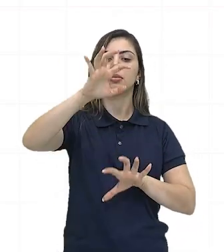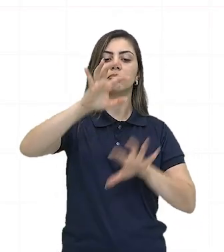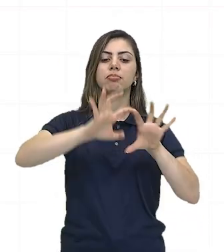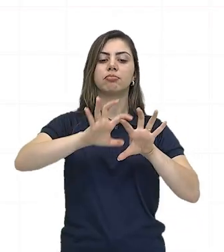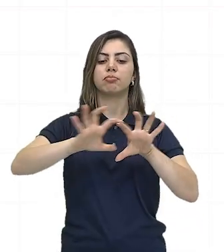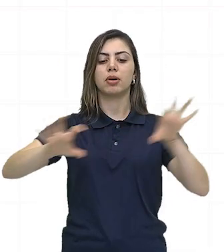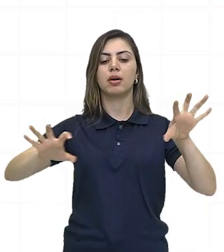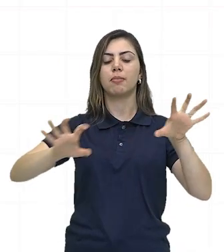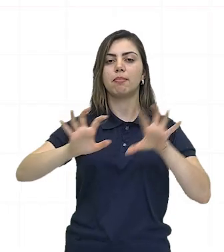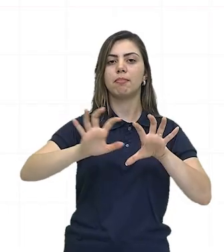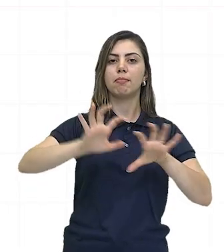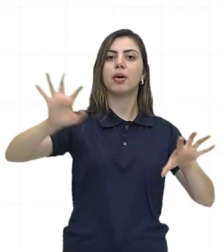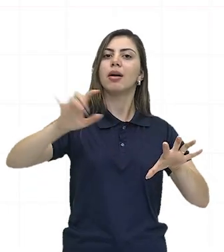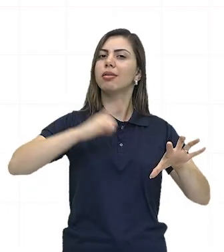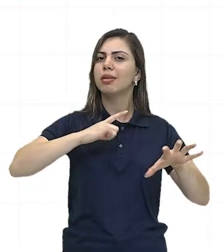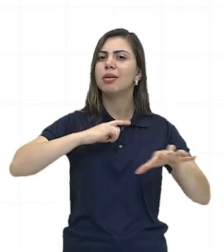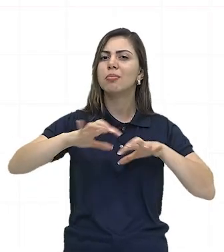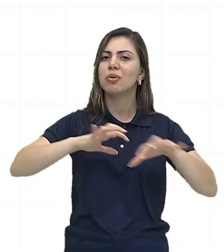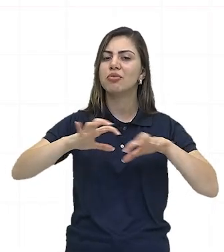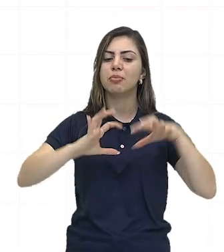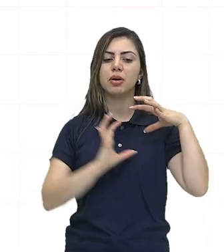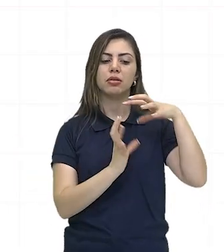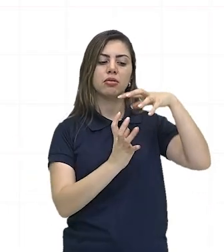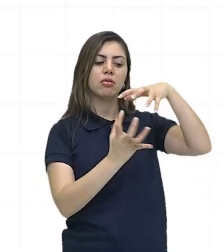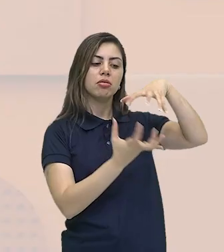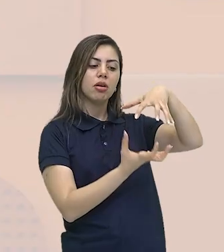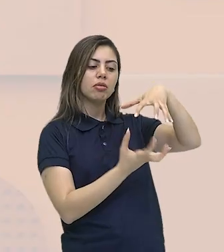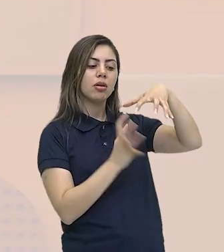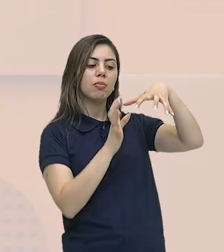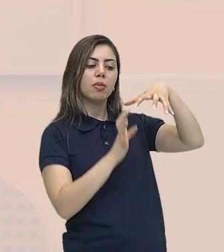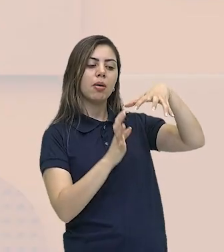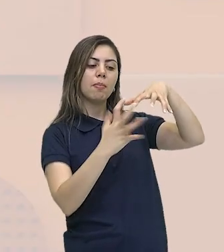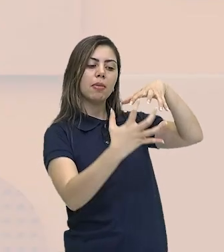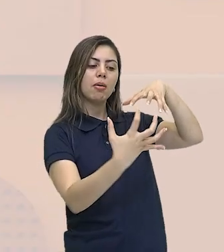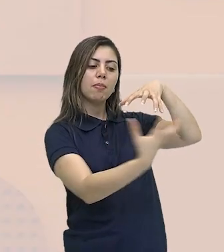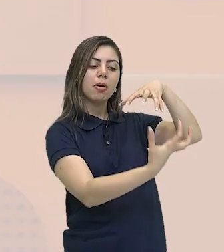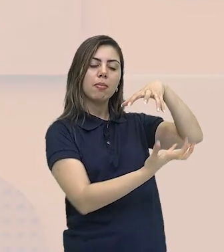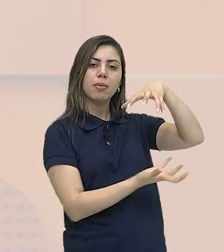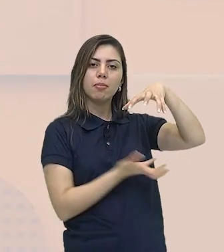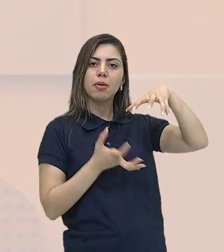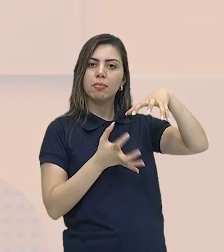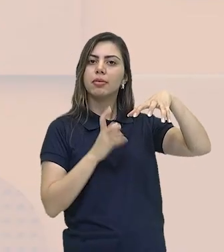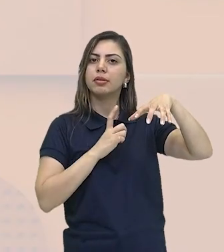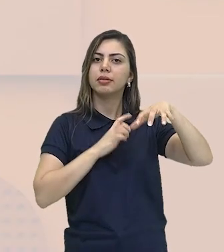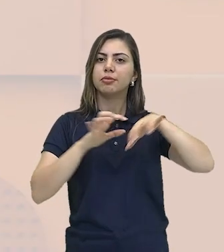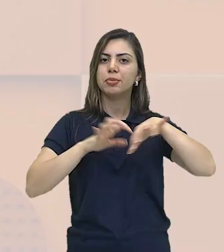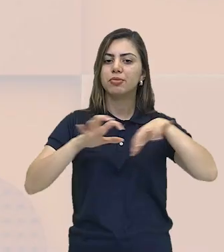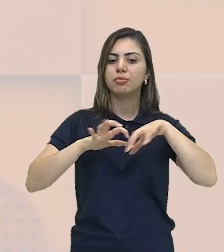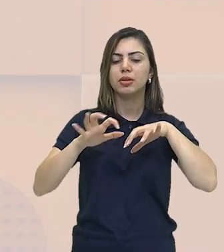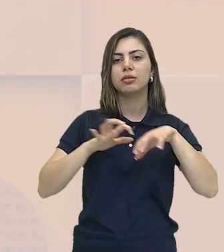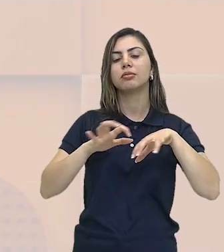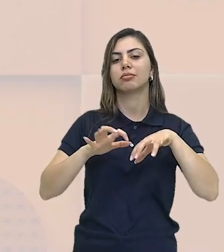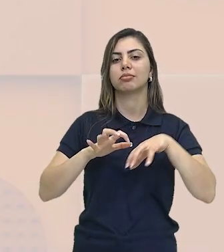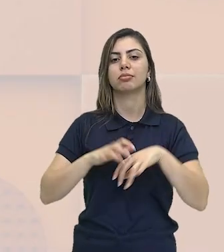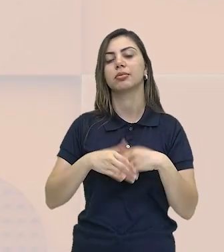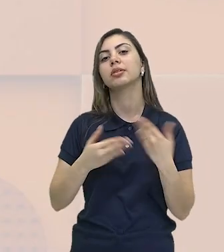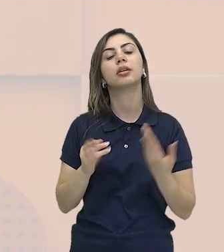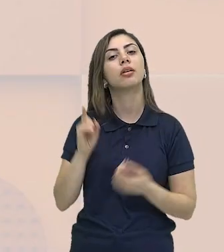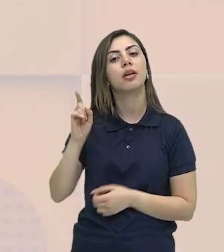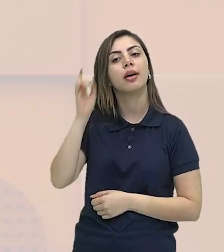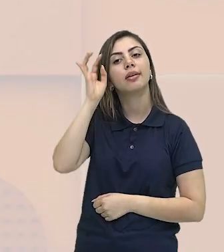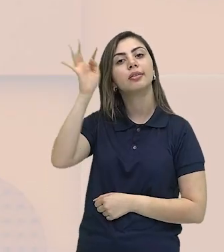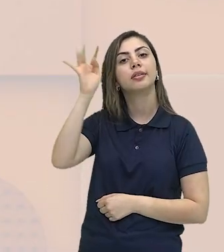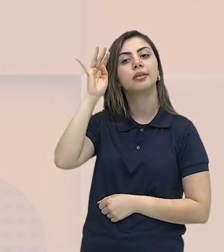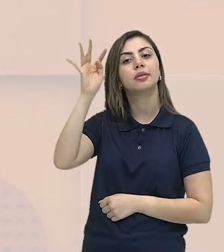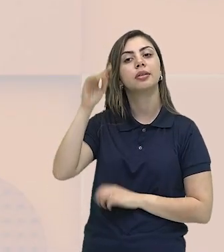pela superfície terrestre, né, ao passar dos milhares de anos. Então, de acordo com a